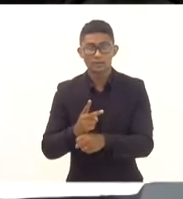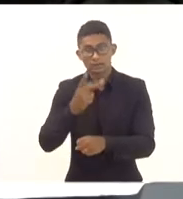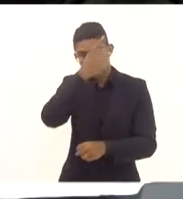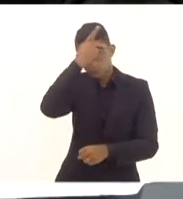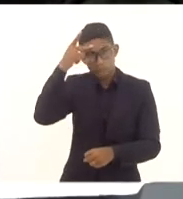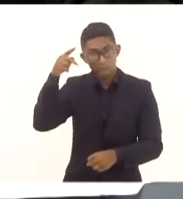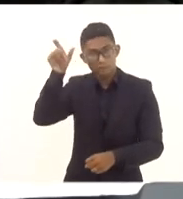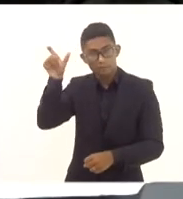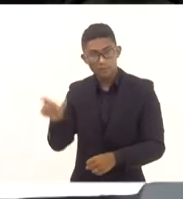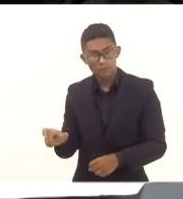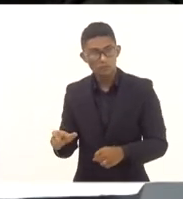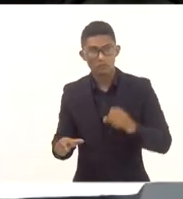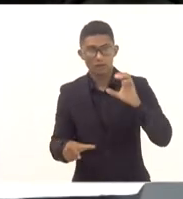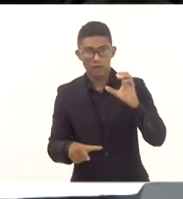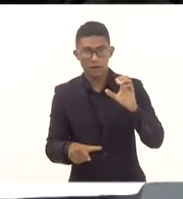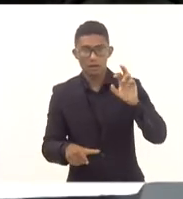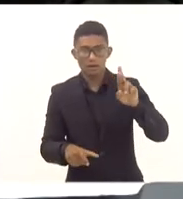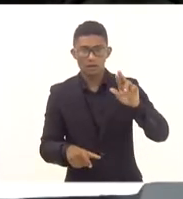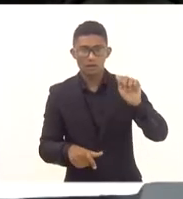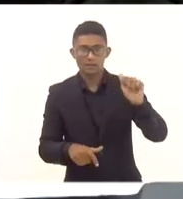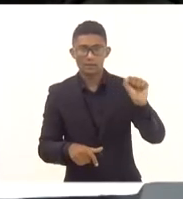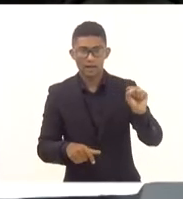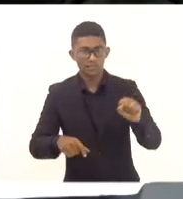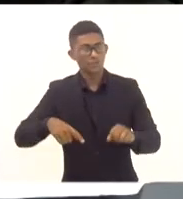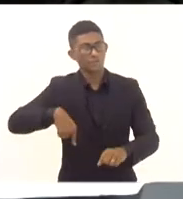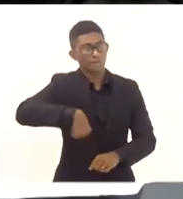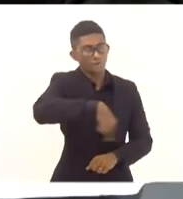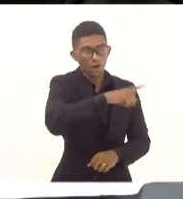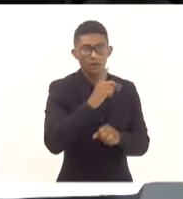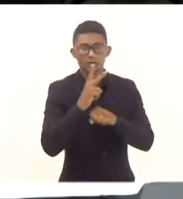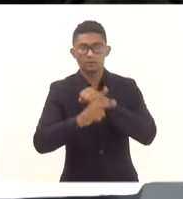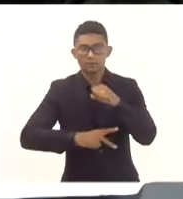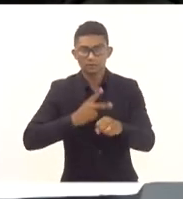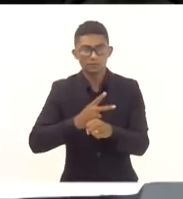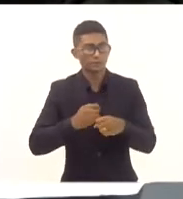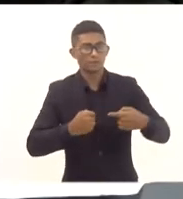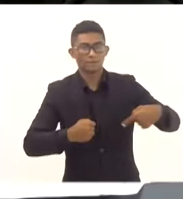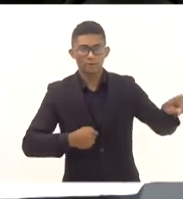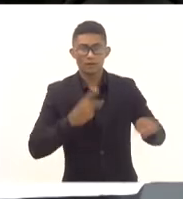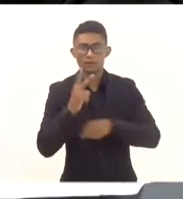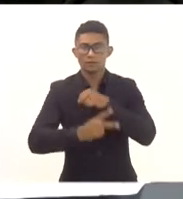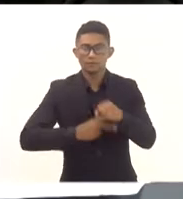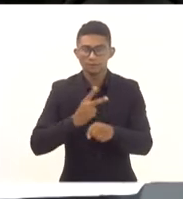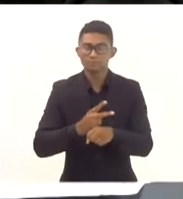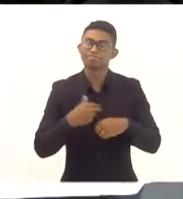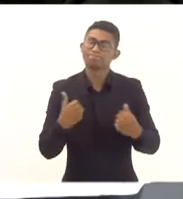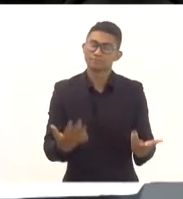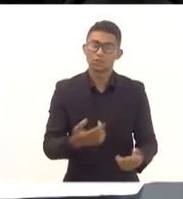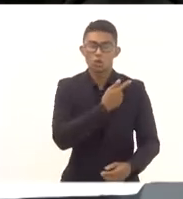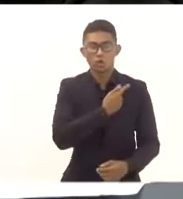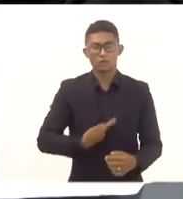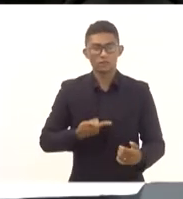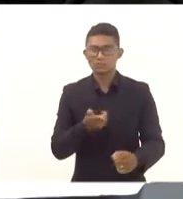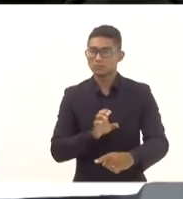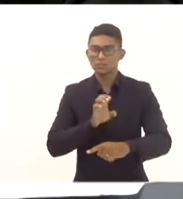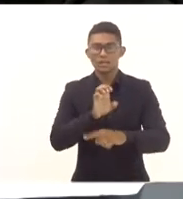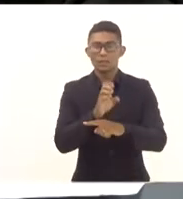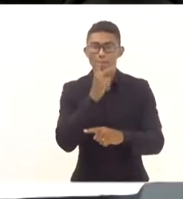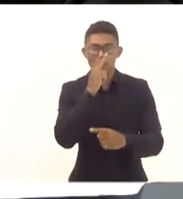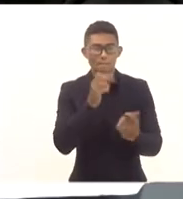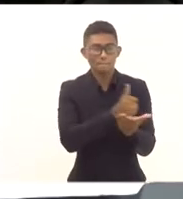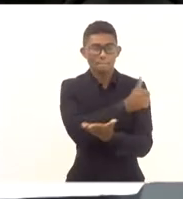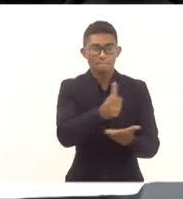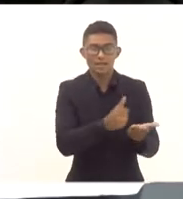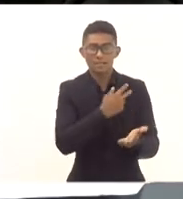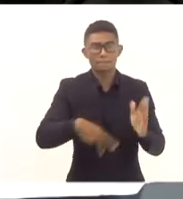atualizar os dados né então o governo do estado no programa supera não tem uma base própria né a gente recebe